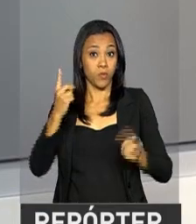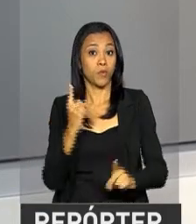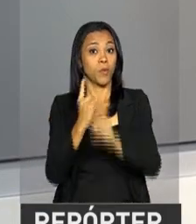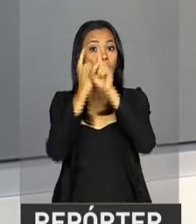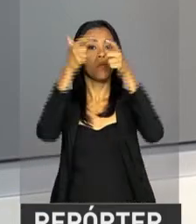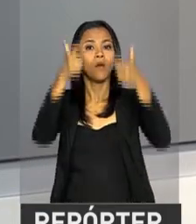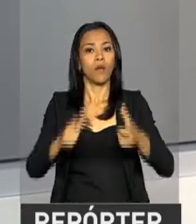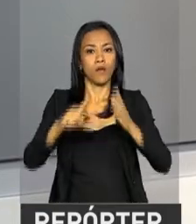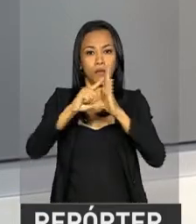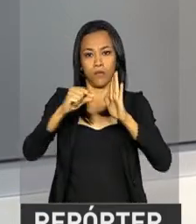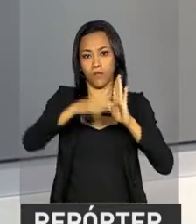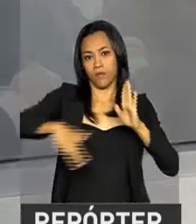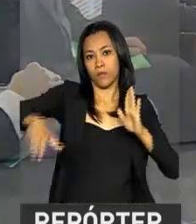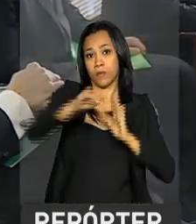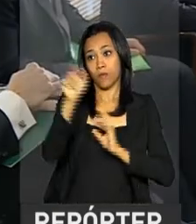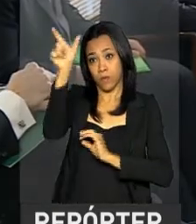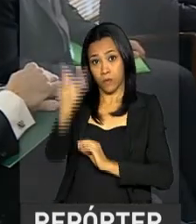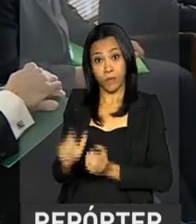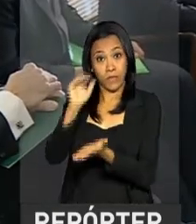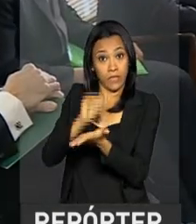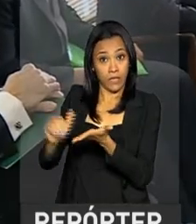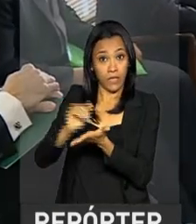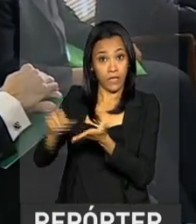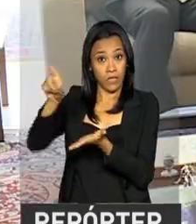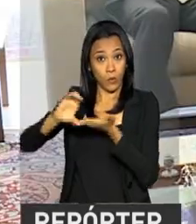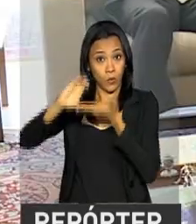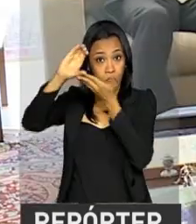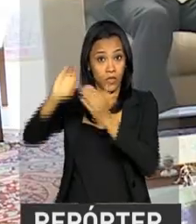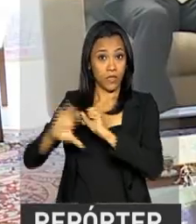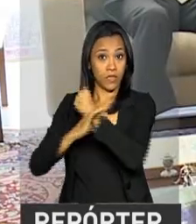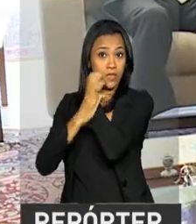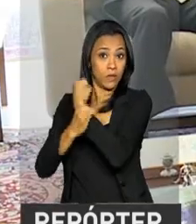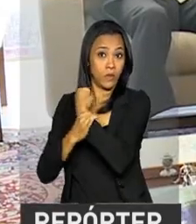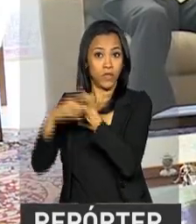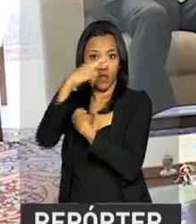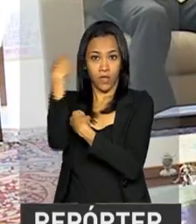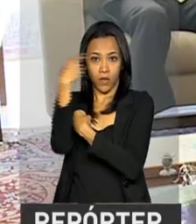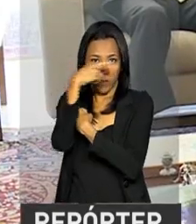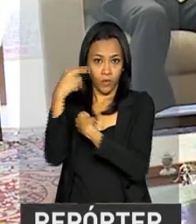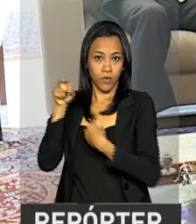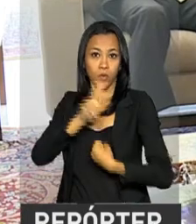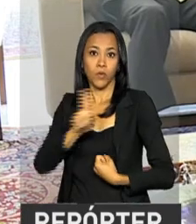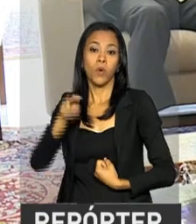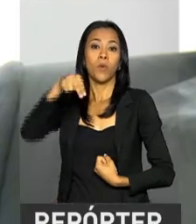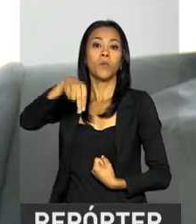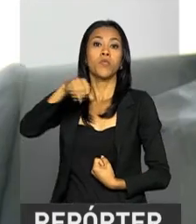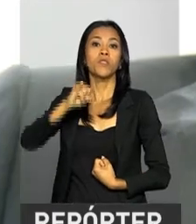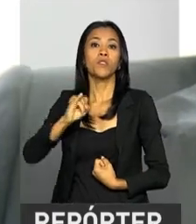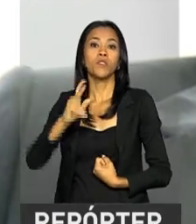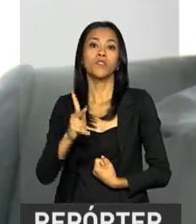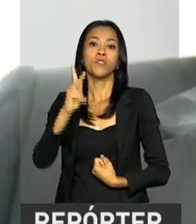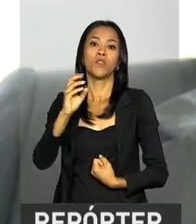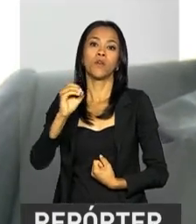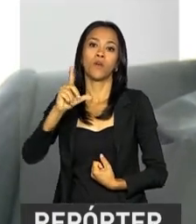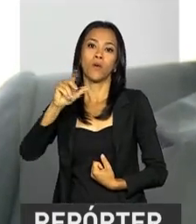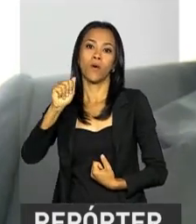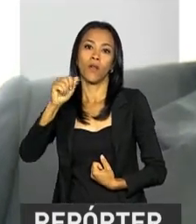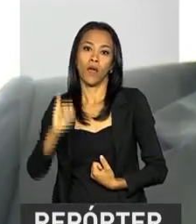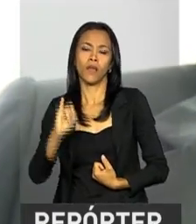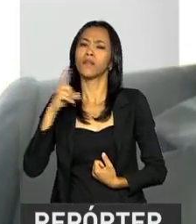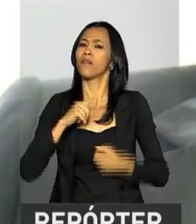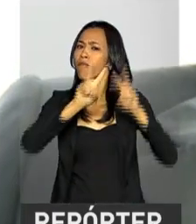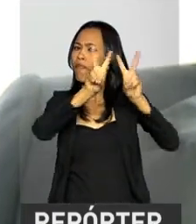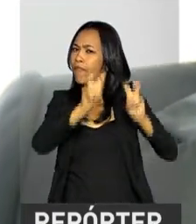Palácio do Planalto o secretário do Conselho de Segurança da Federação da Rússia, Nikolai Patrushev. Na agenda do encontro, temas